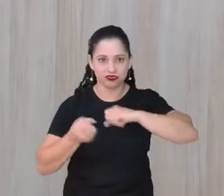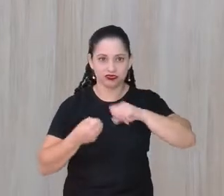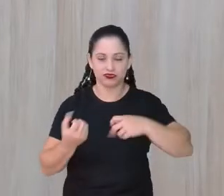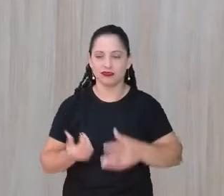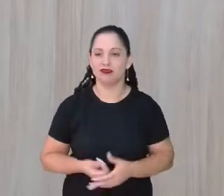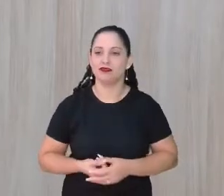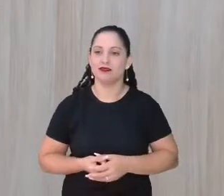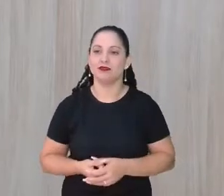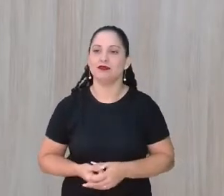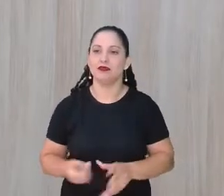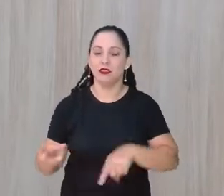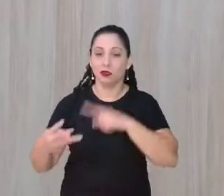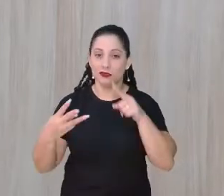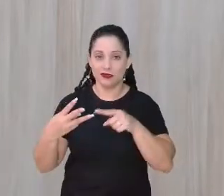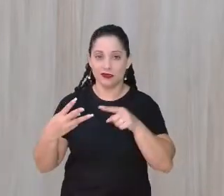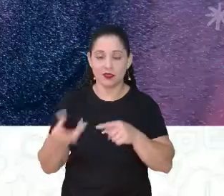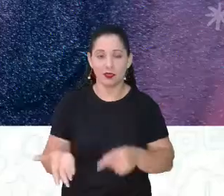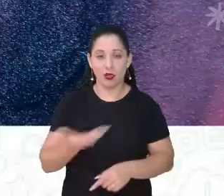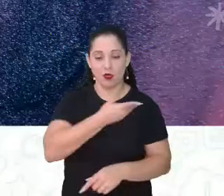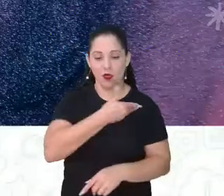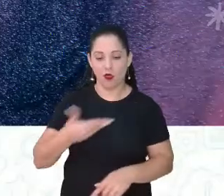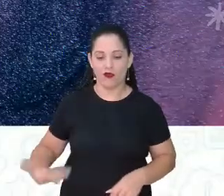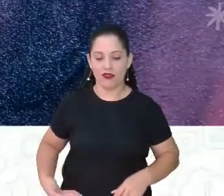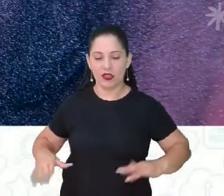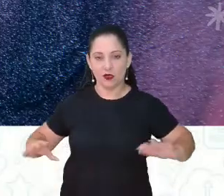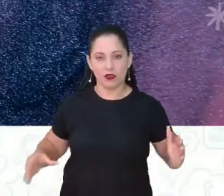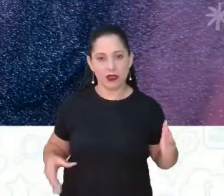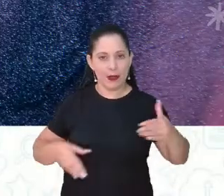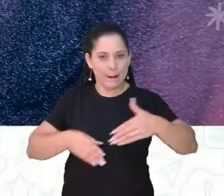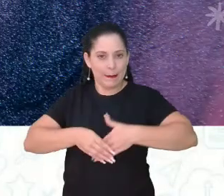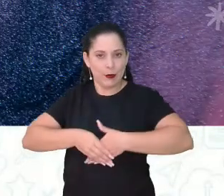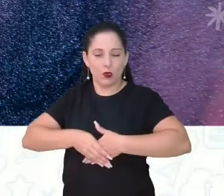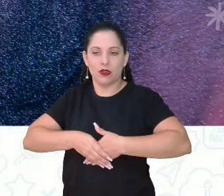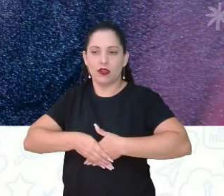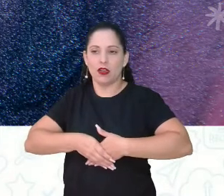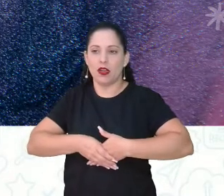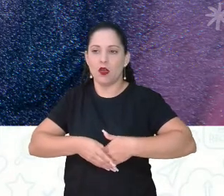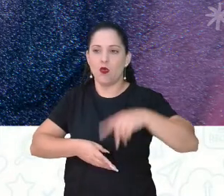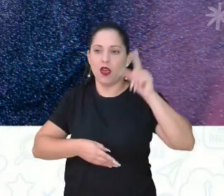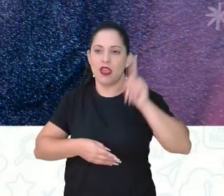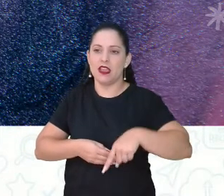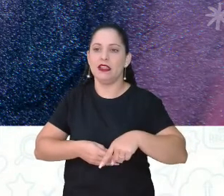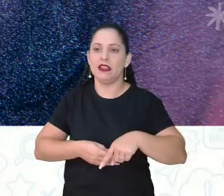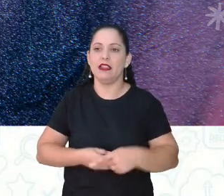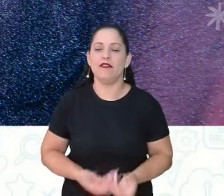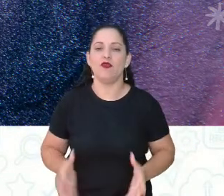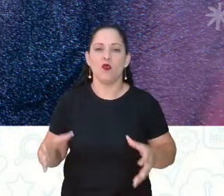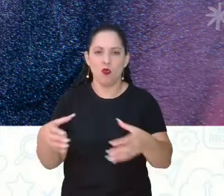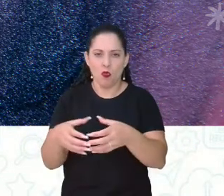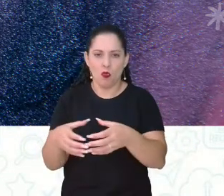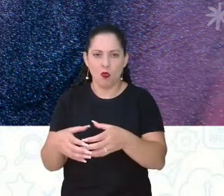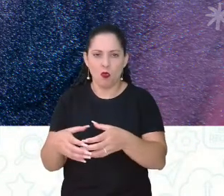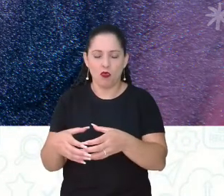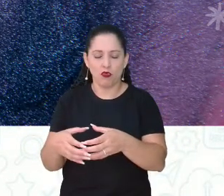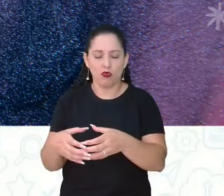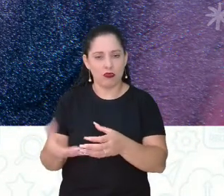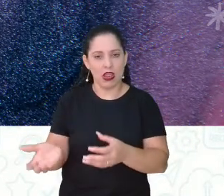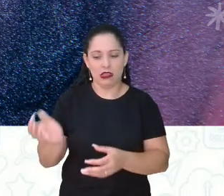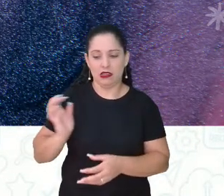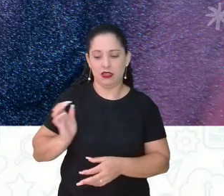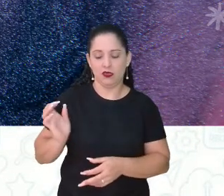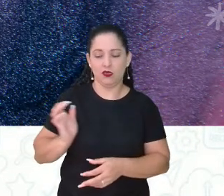ó. O governo de Napoleão, vejam aí na tela, foi essencialmente burguês e atendeu